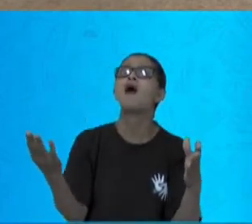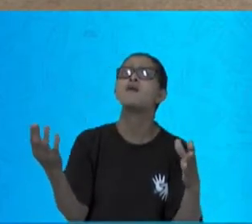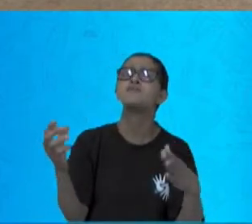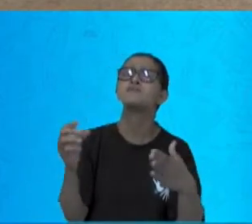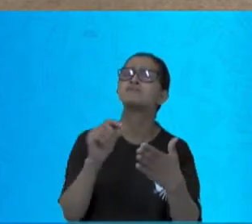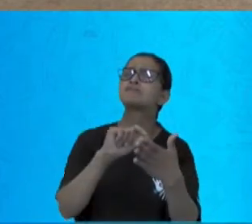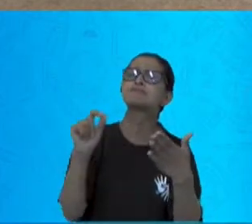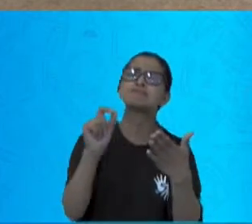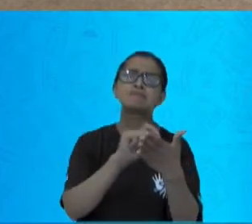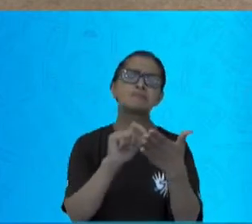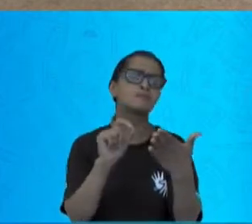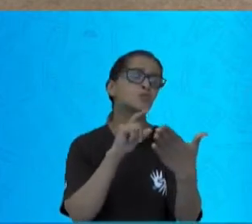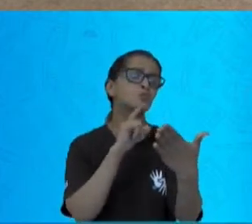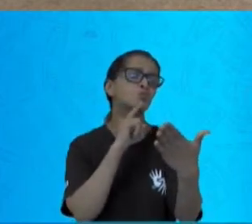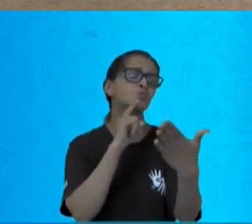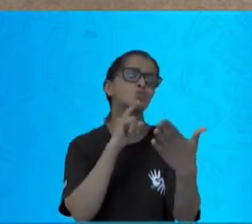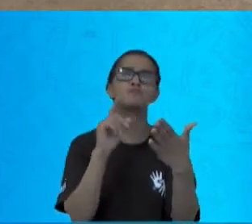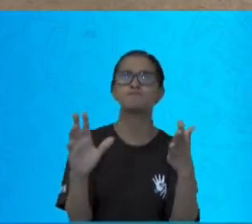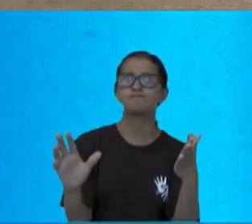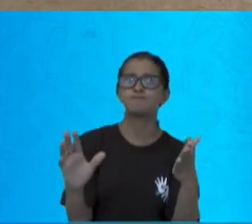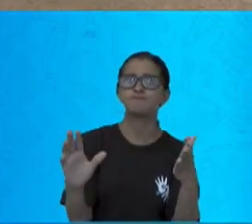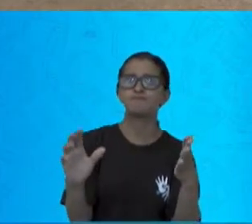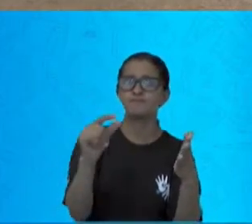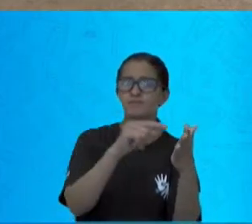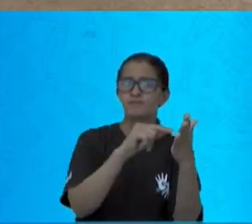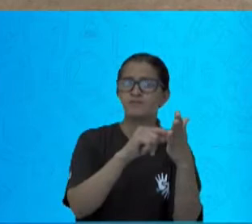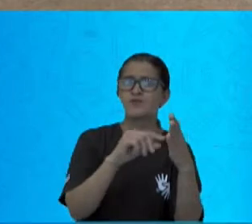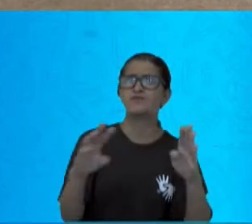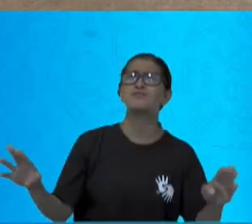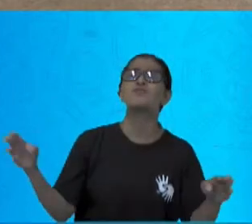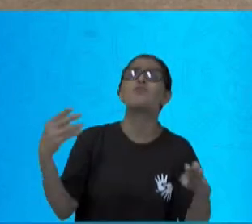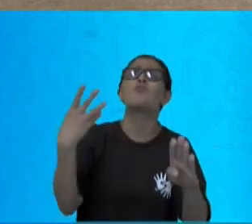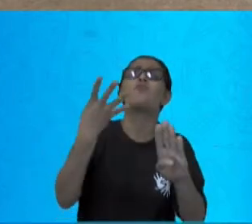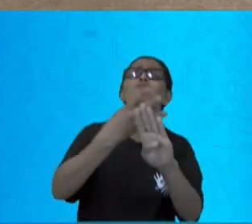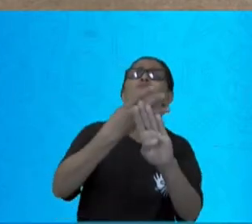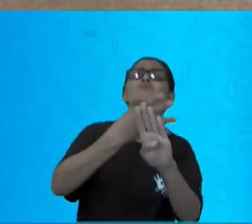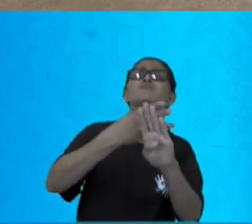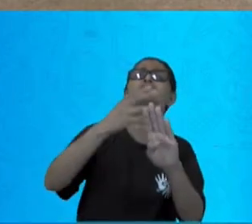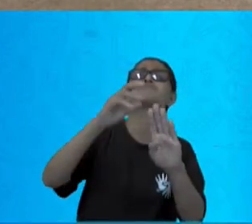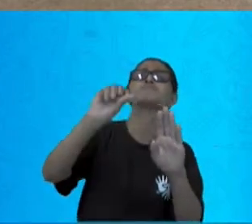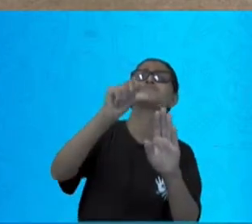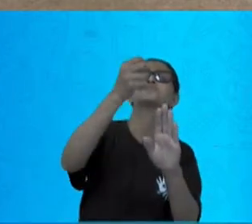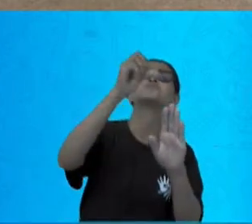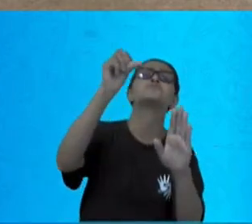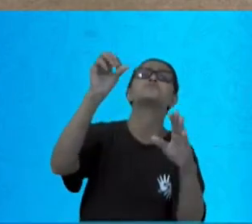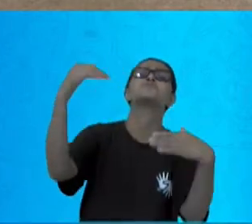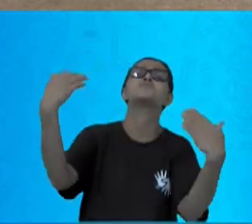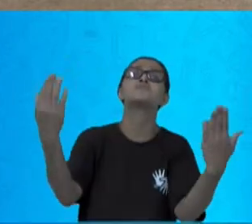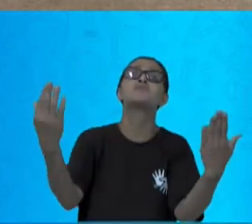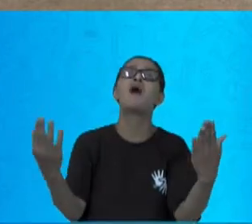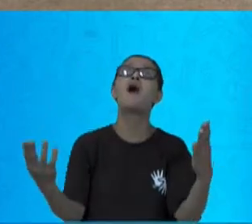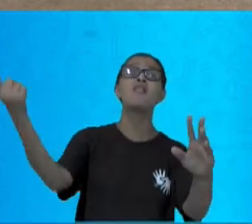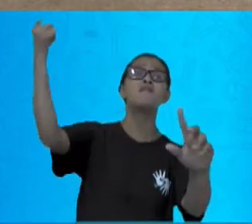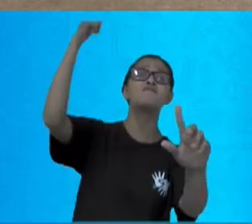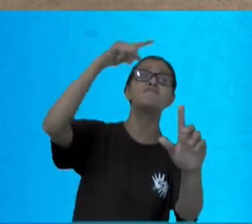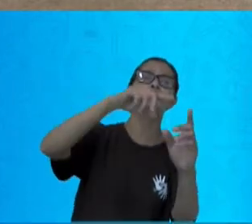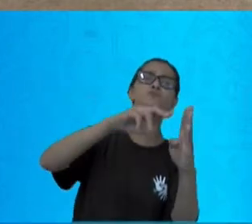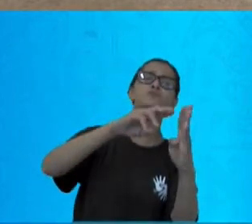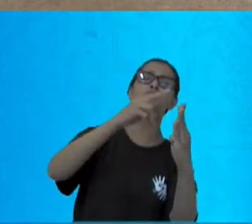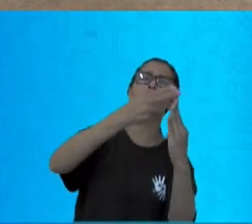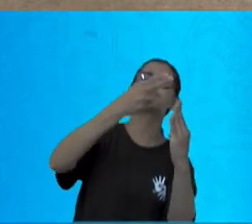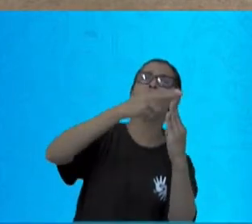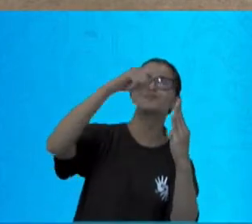quadrado. Então, quadrado de 15 é 15 elevado ao quadrado. Eu já sei que potenciação é